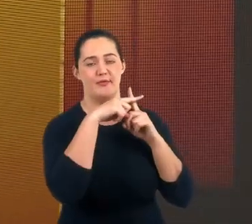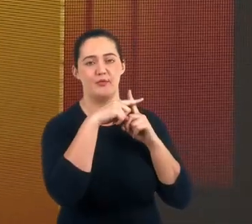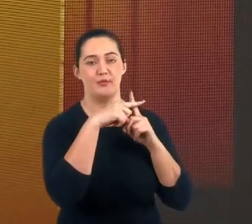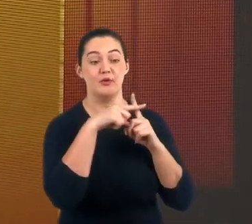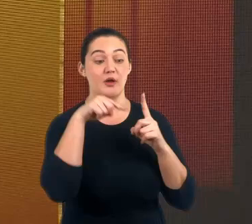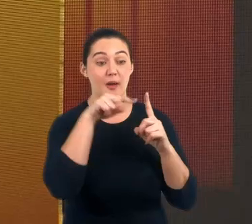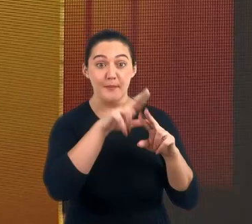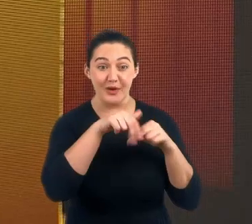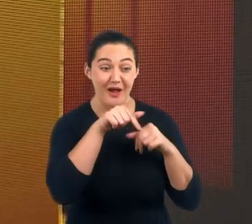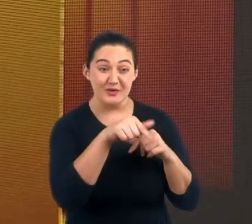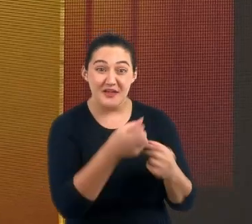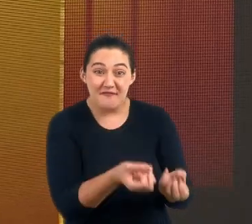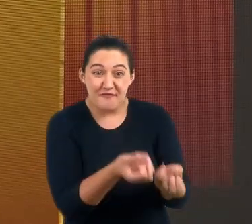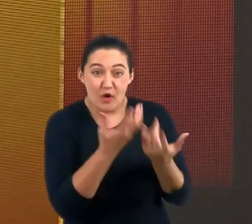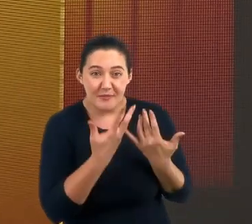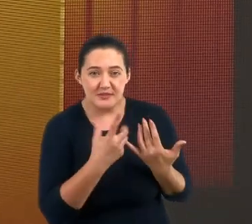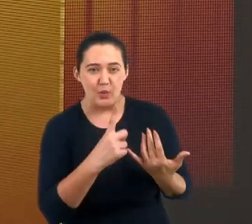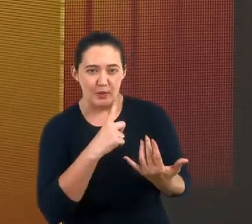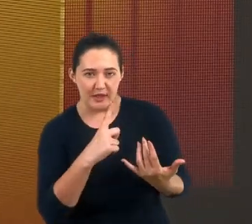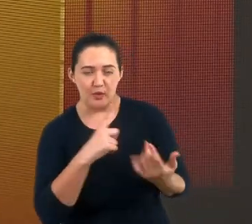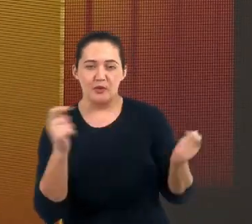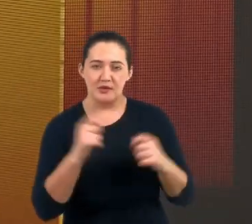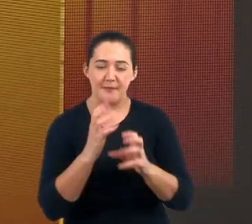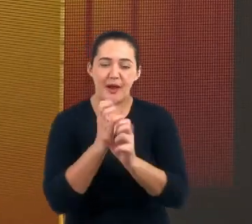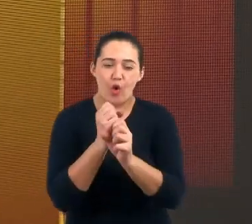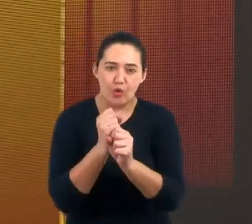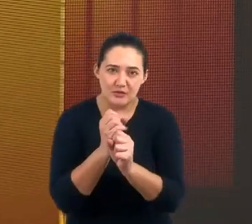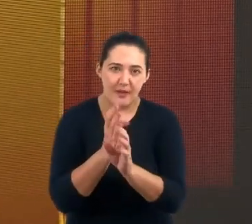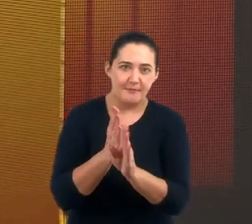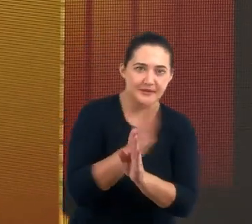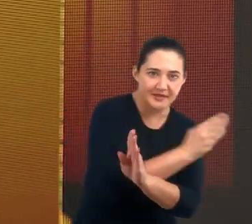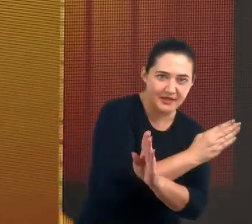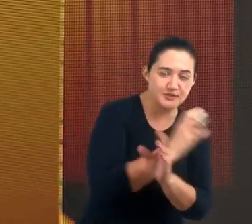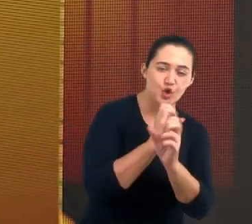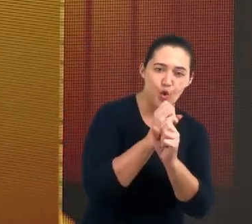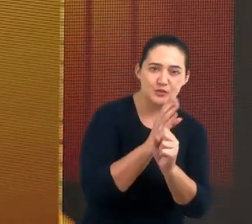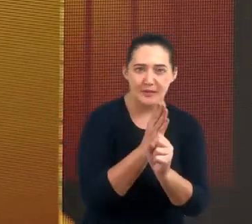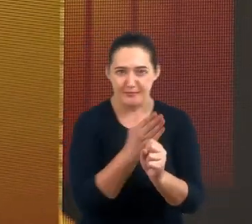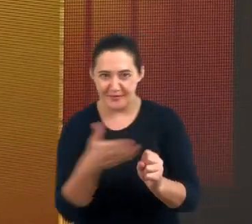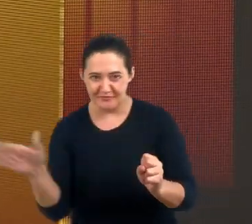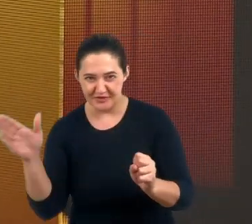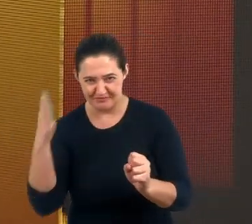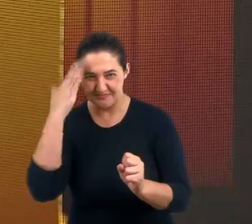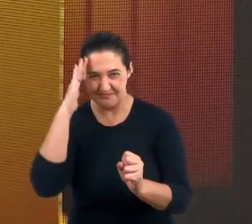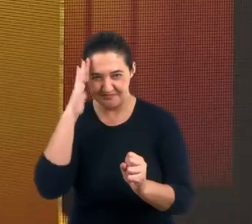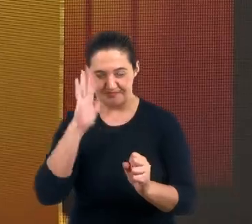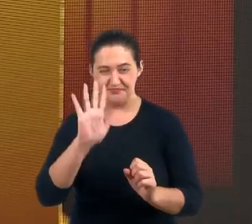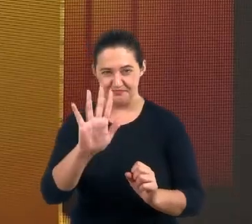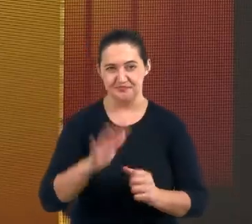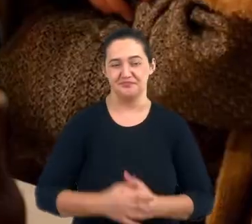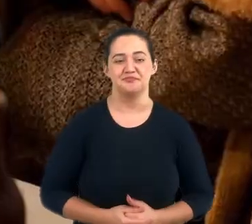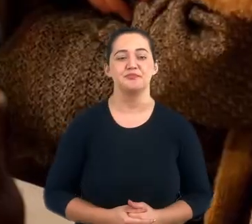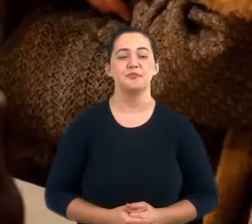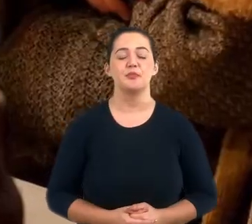informação, eu posso contar a profecia para trás e para frente. Compreende? Então vamos